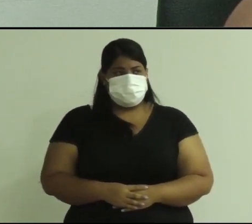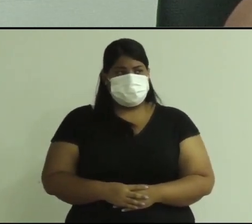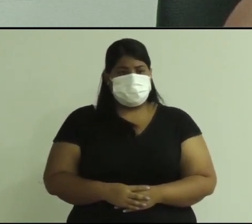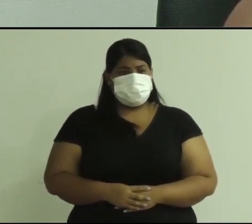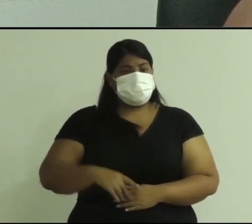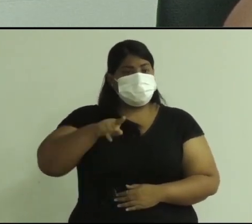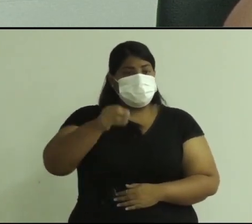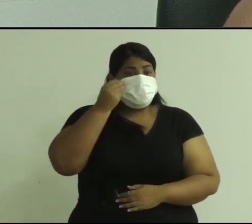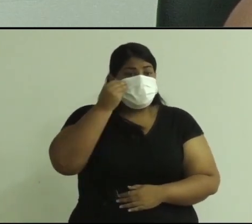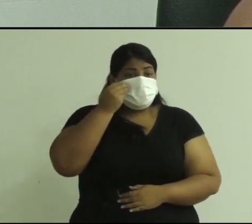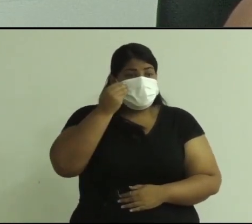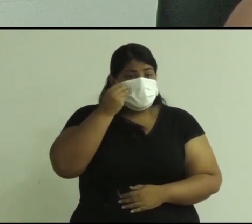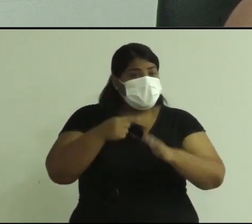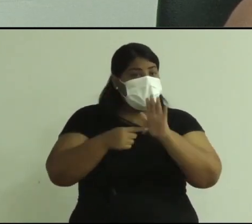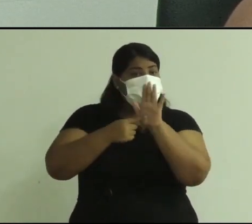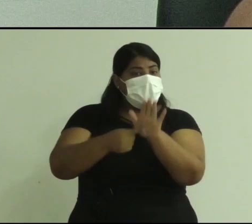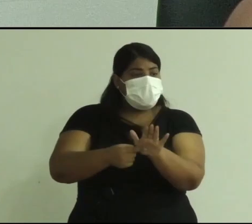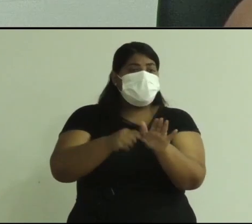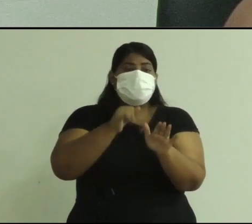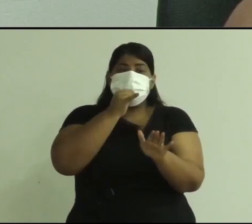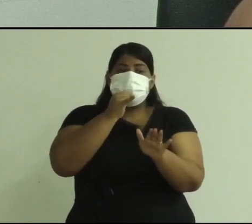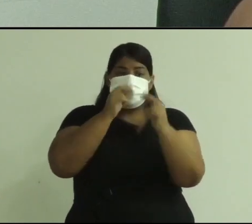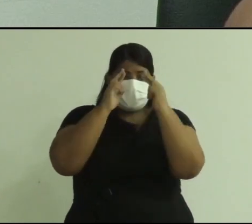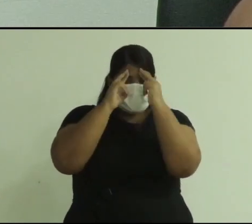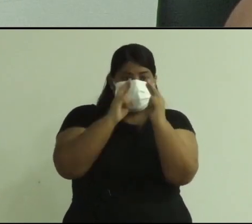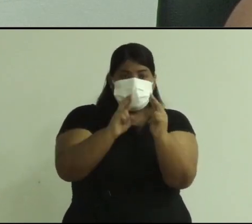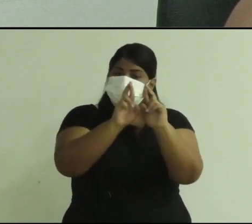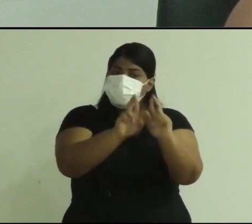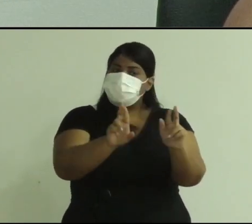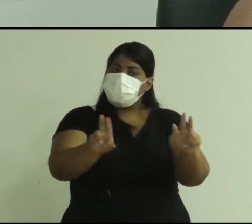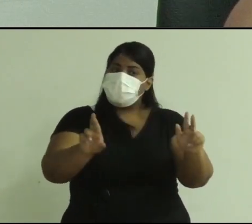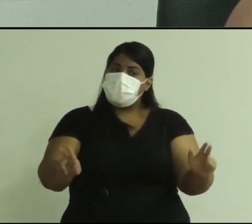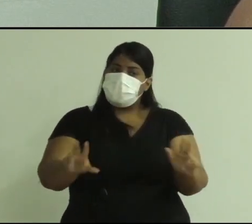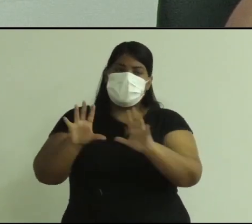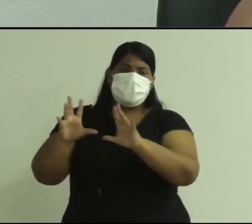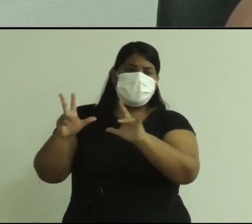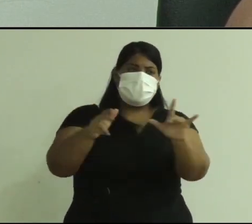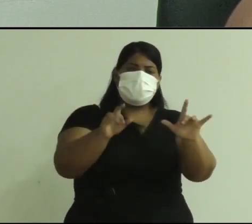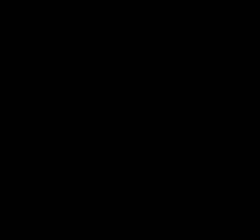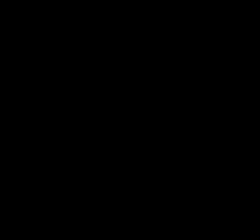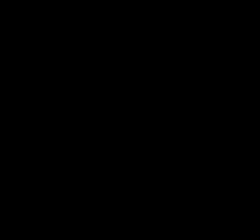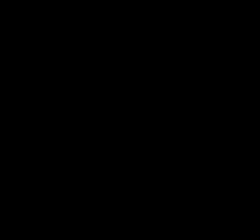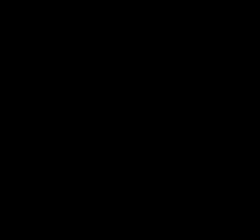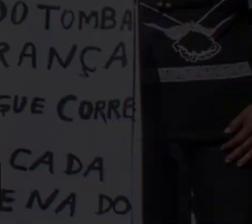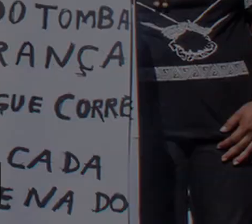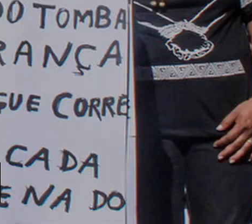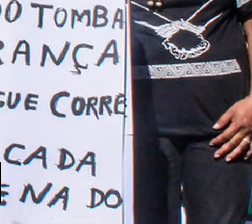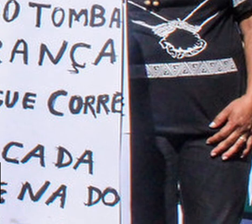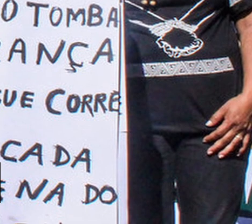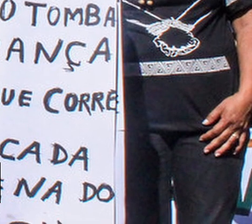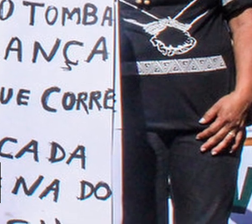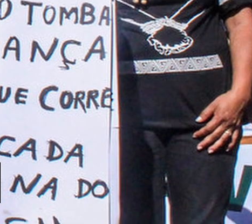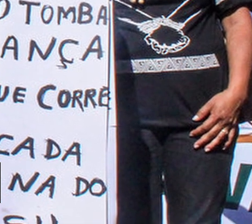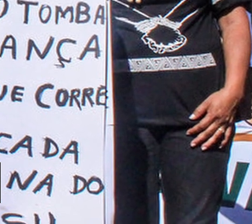Isso que deveria dar exemplo de respeito ao diferente e plural em todas as suas especificidades. Indígenas